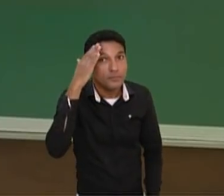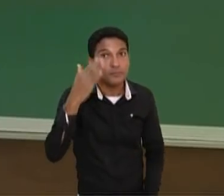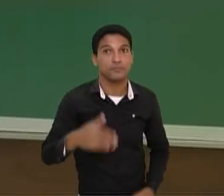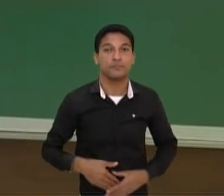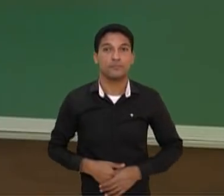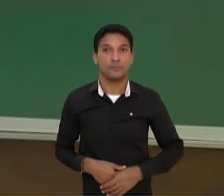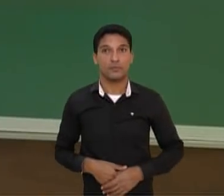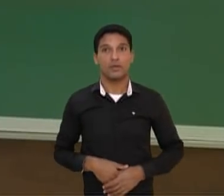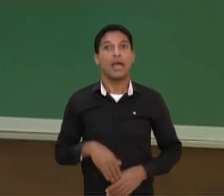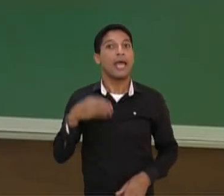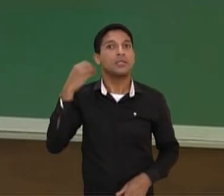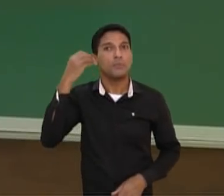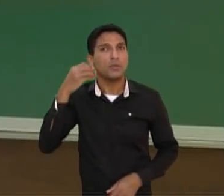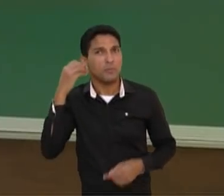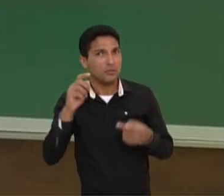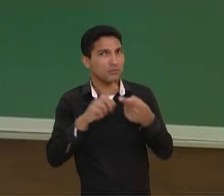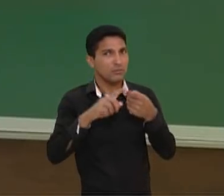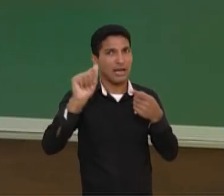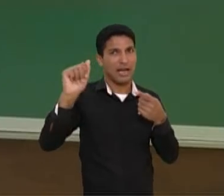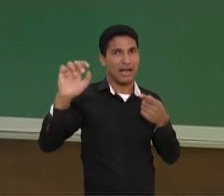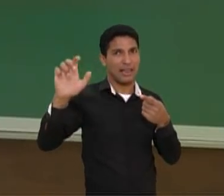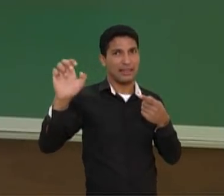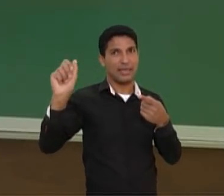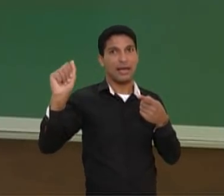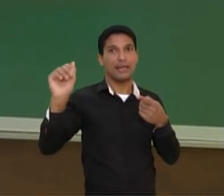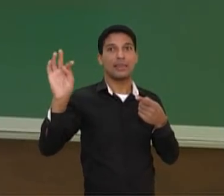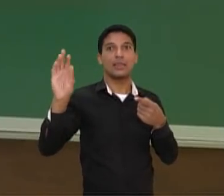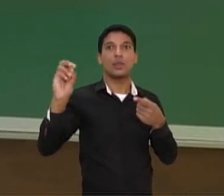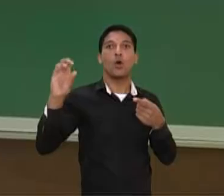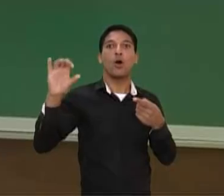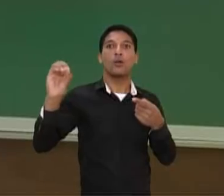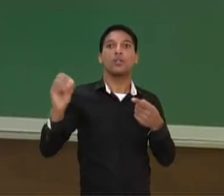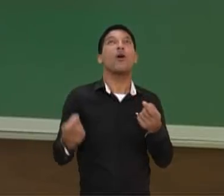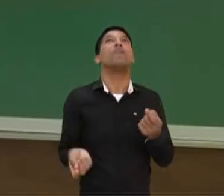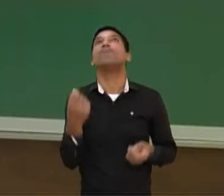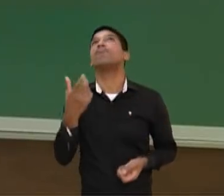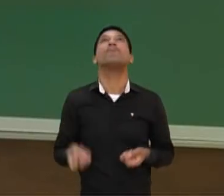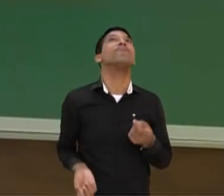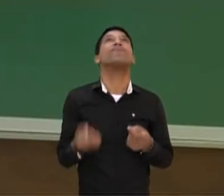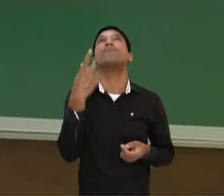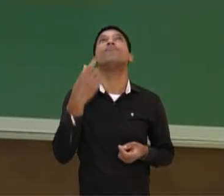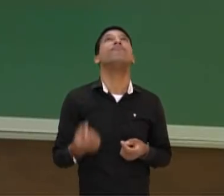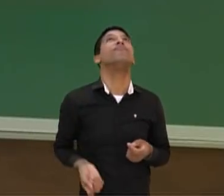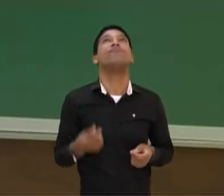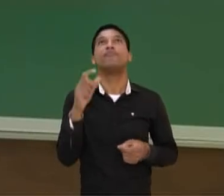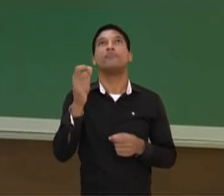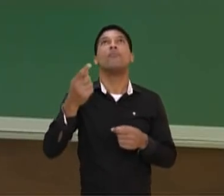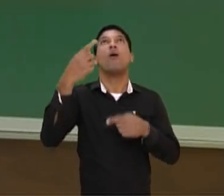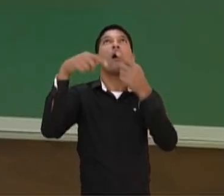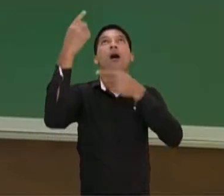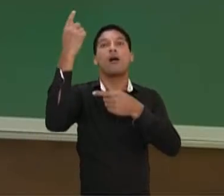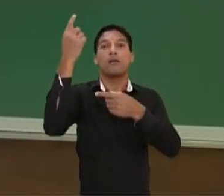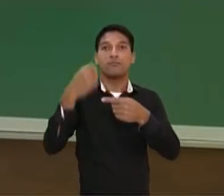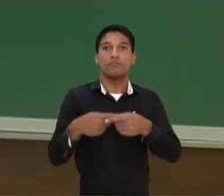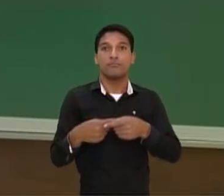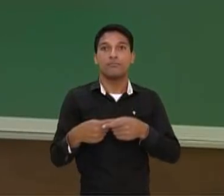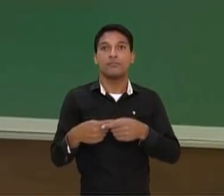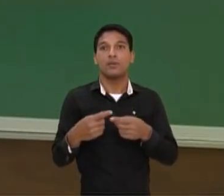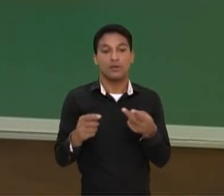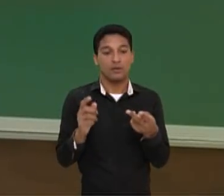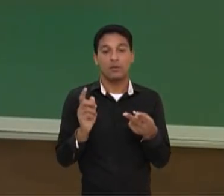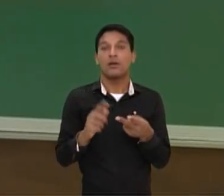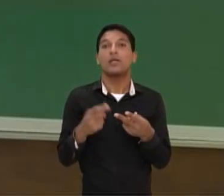se é um experimento aleatório, quantas possibilidades existem para o resultado e em quantas delas eu ganho, tá? Isso